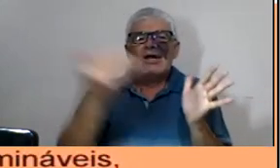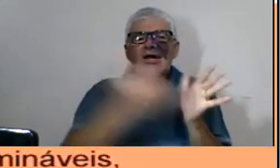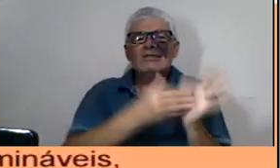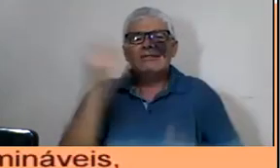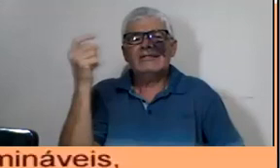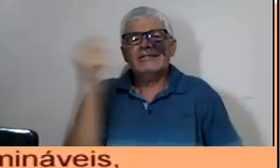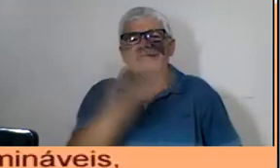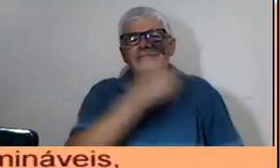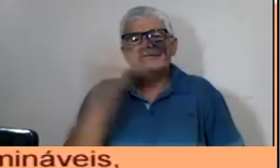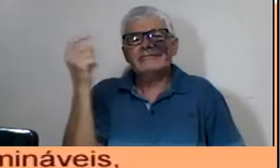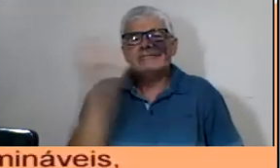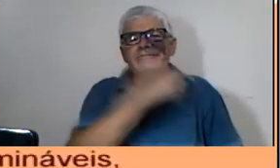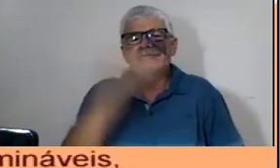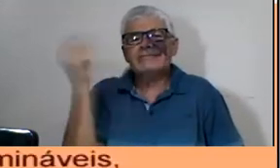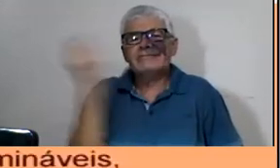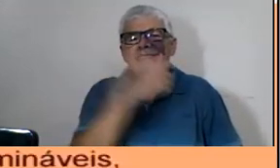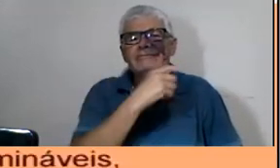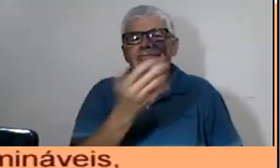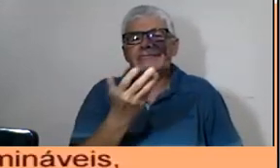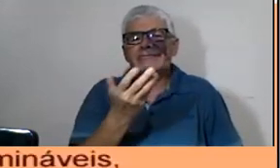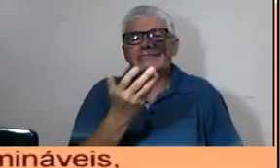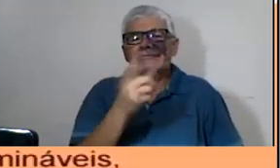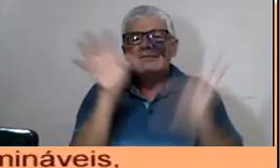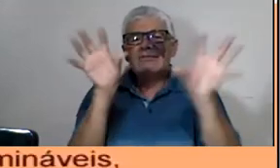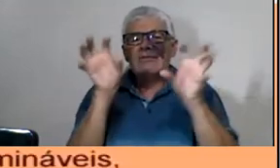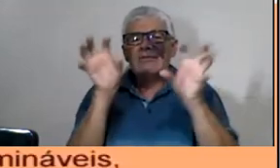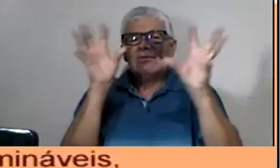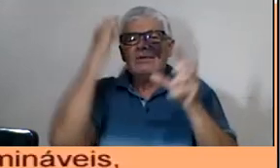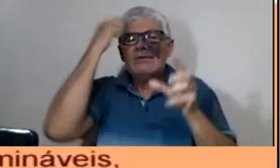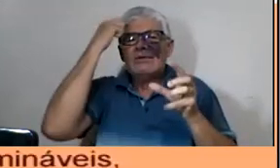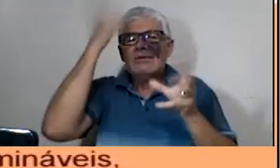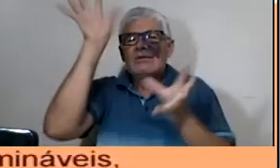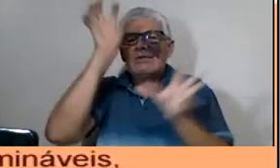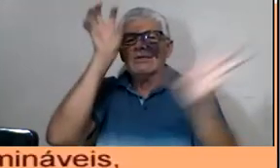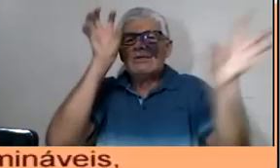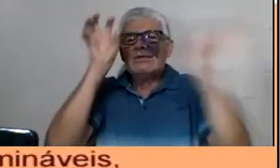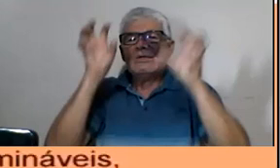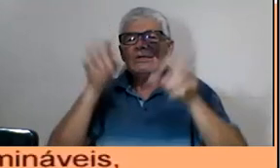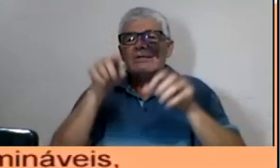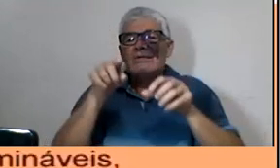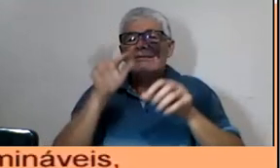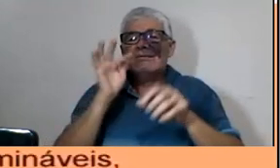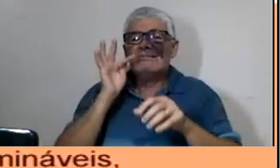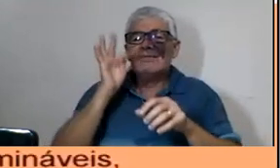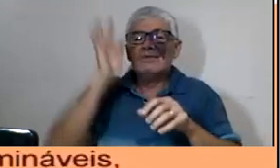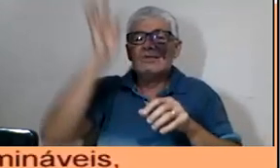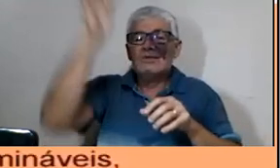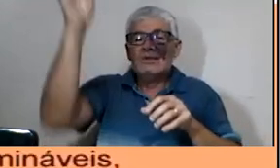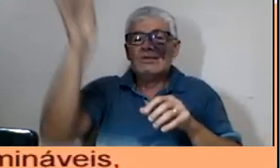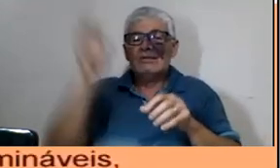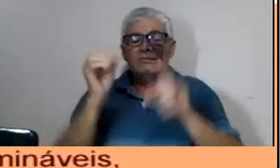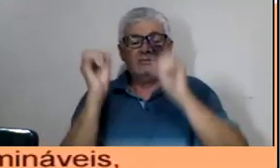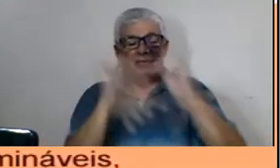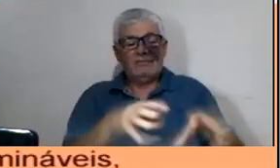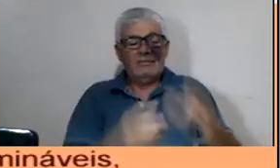por esse exílio primeiro, né, de Babilônia, deve ter conhecido os feitos lá de Daniel e tudo mais. Então,